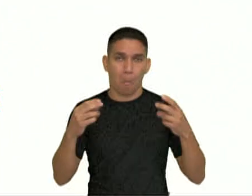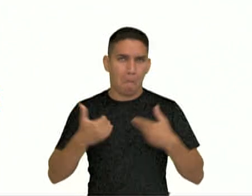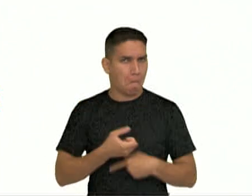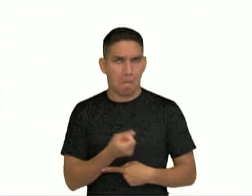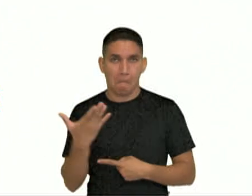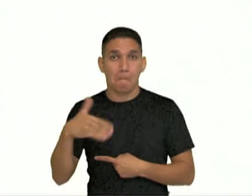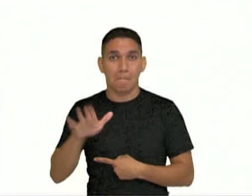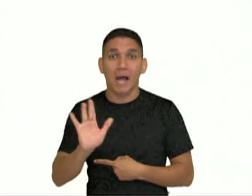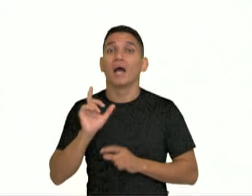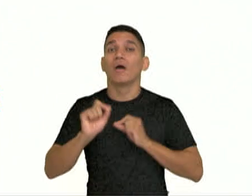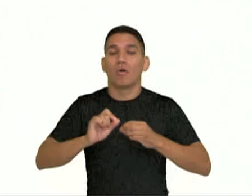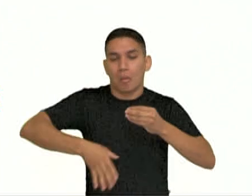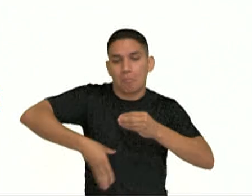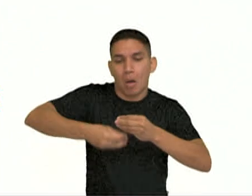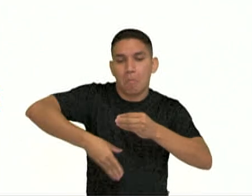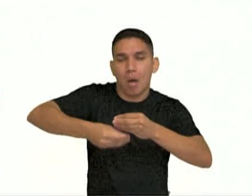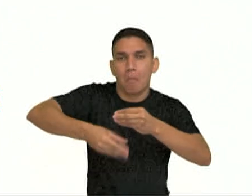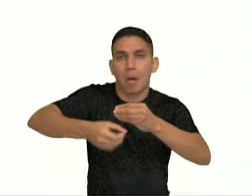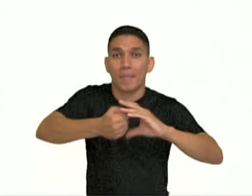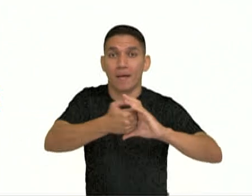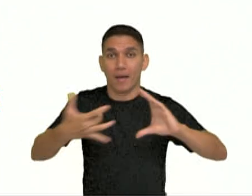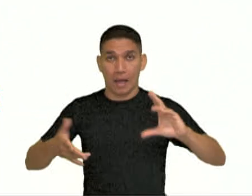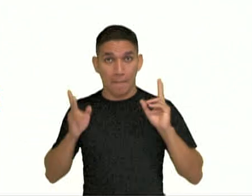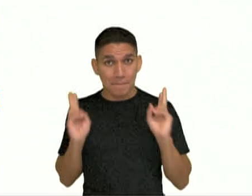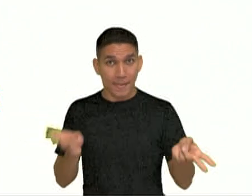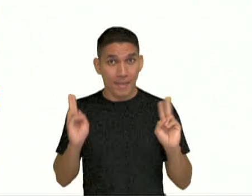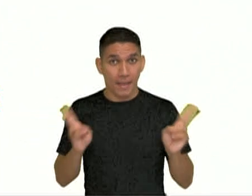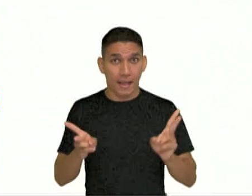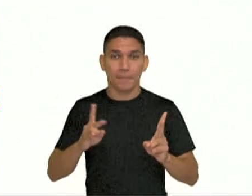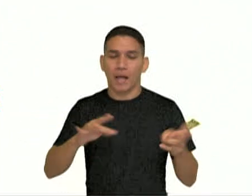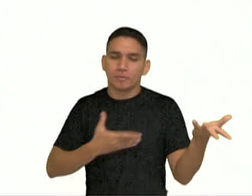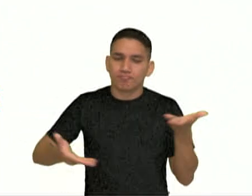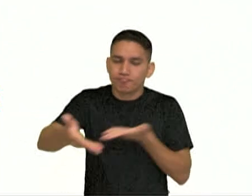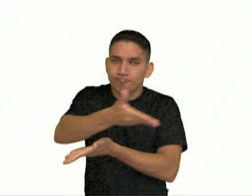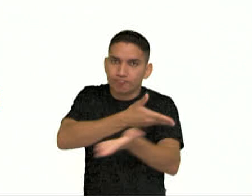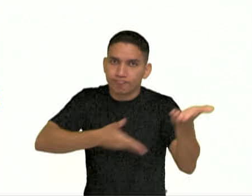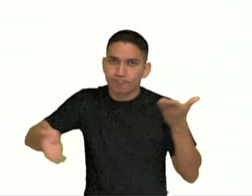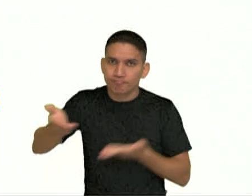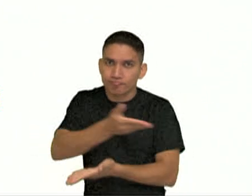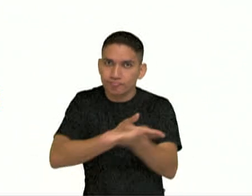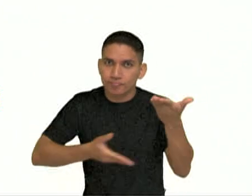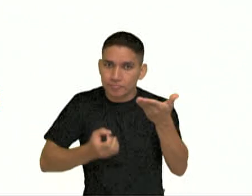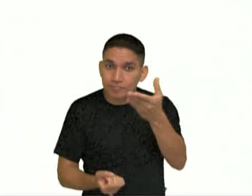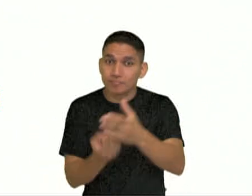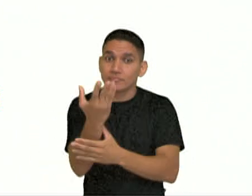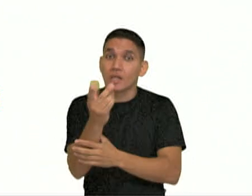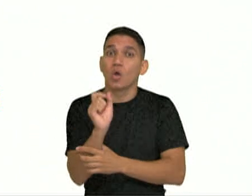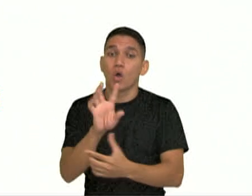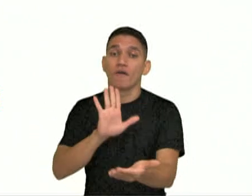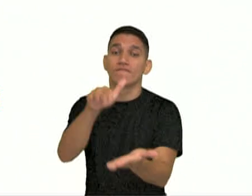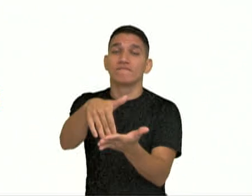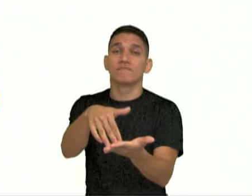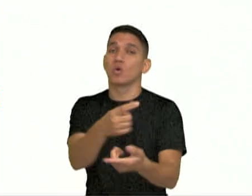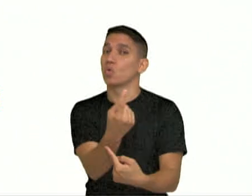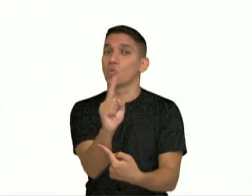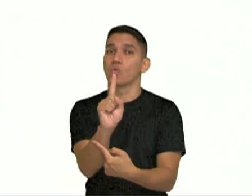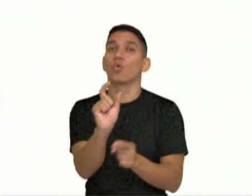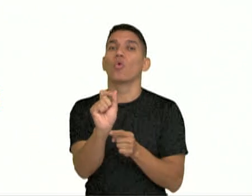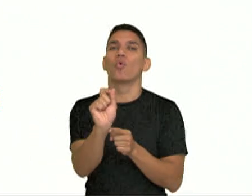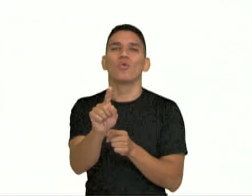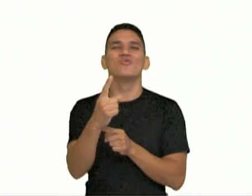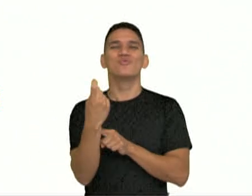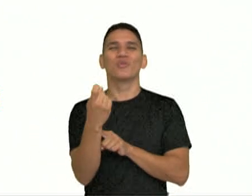efeito acumulativo em uma característica. Então eles interagem entre si para formar uma característica final, sendo que um